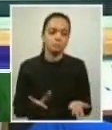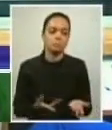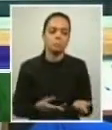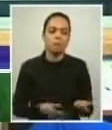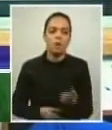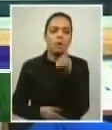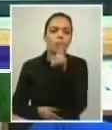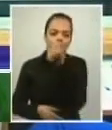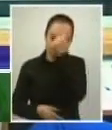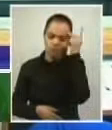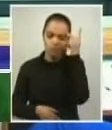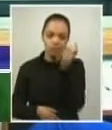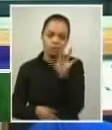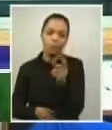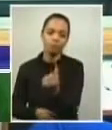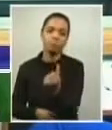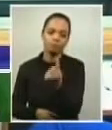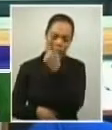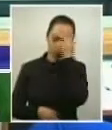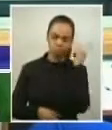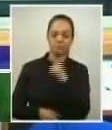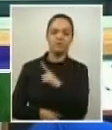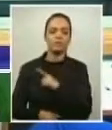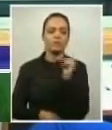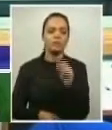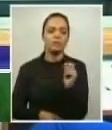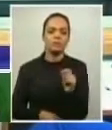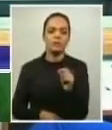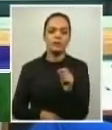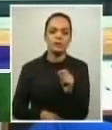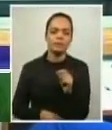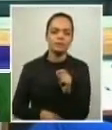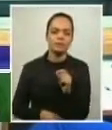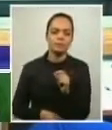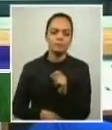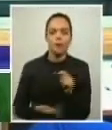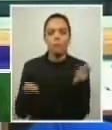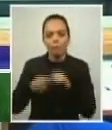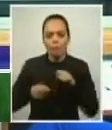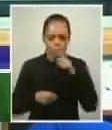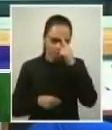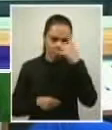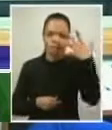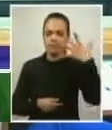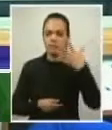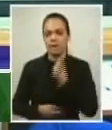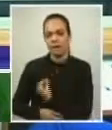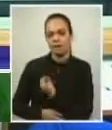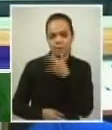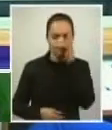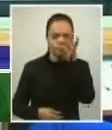apenas uma o que tinha a prerrogativa de decidir os rumos da Polly